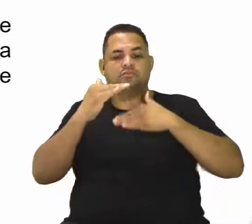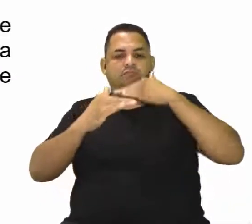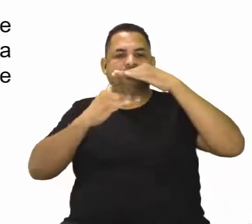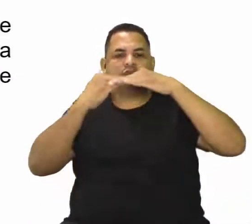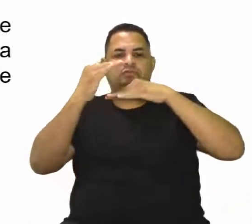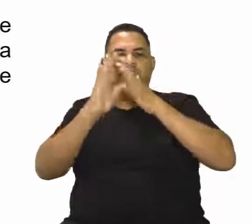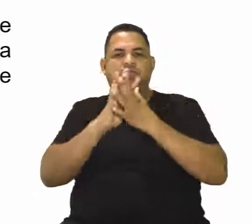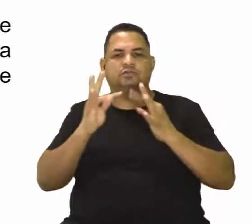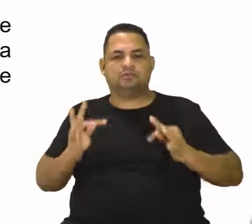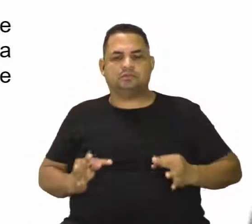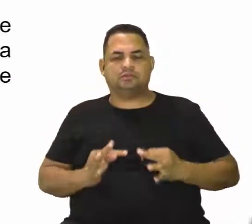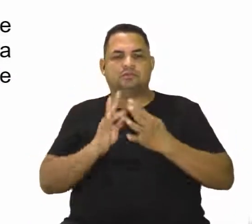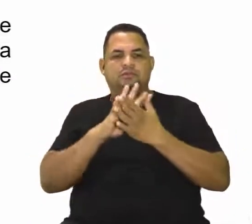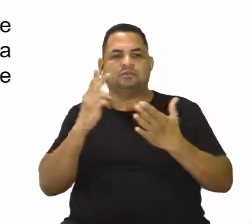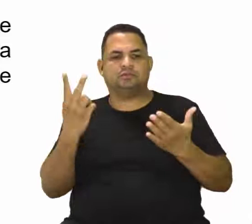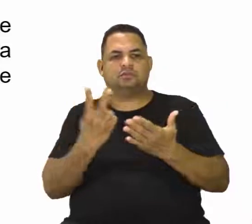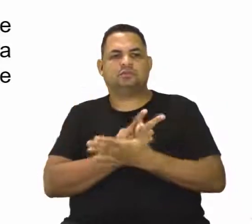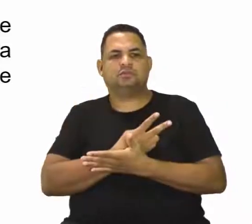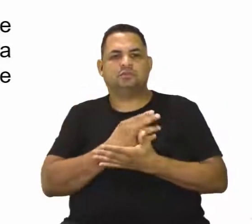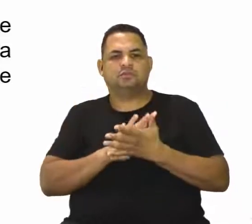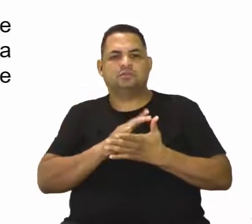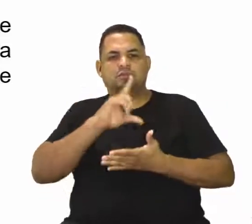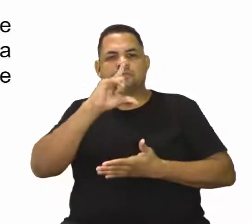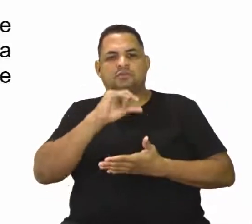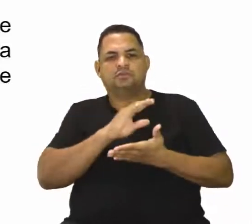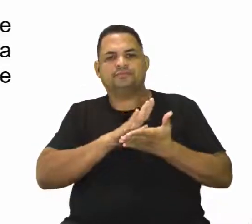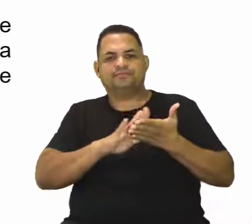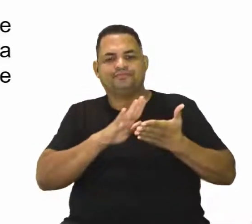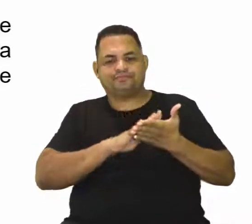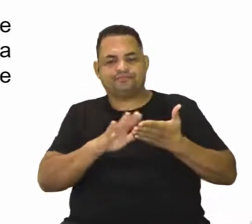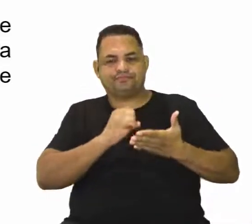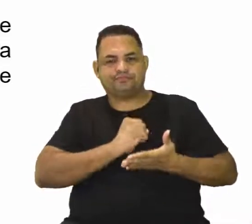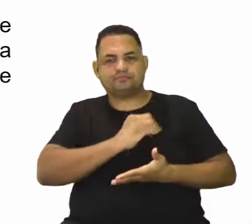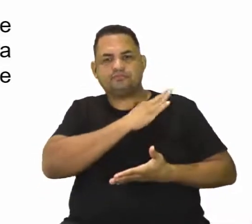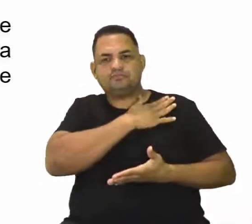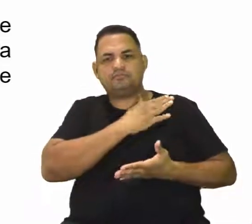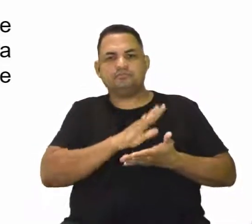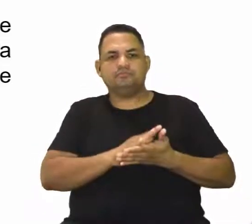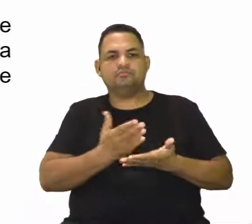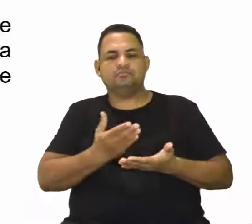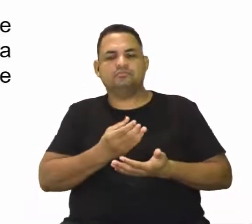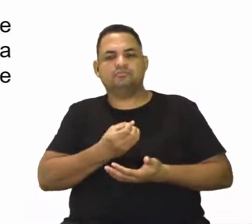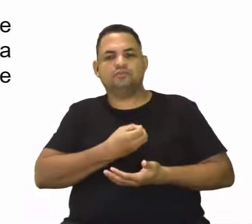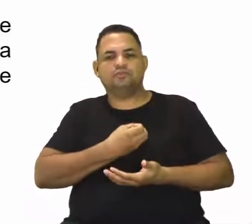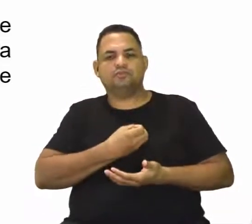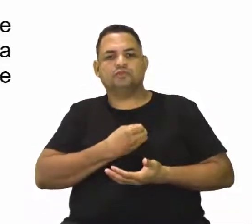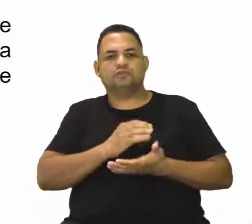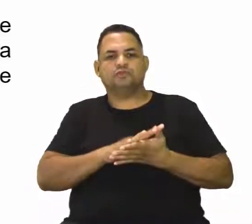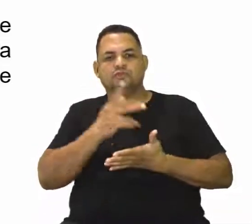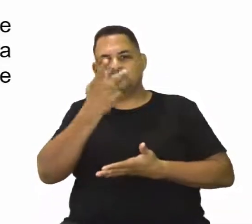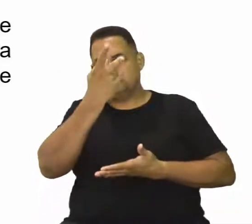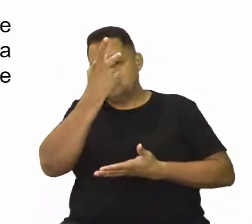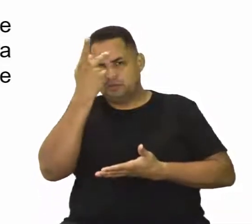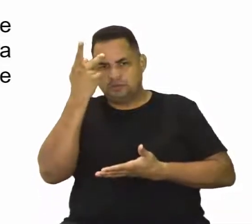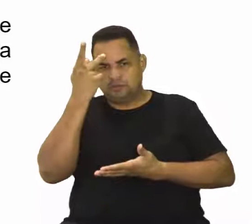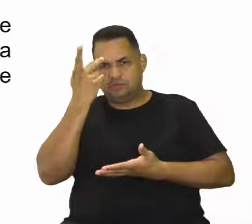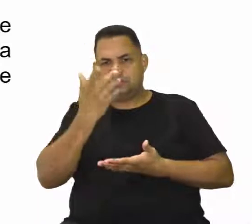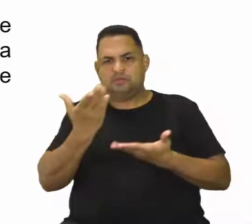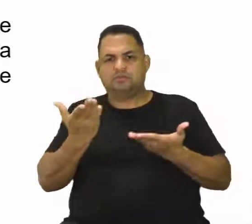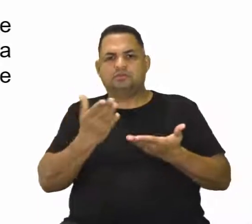tecnológico ocorreu uma expressiva diminuição dos gastos militares e do número de vítimas